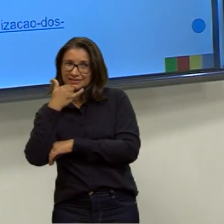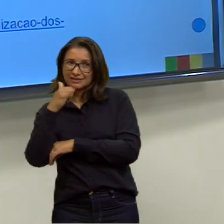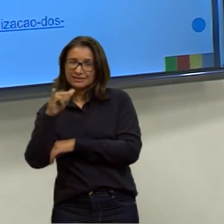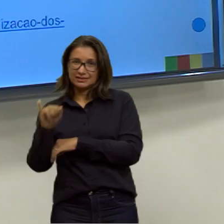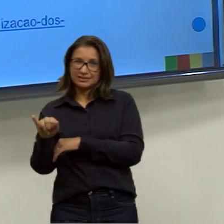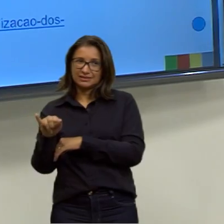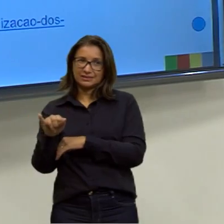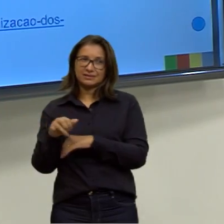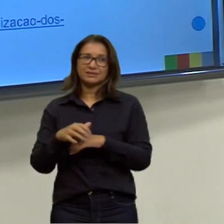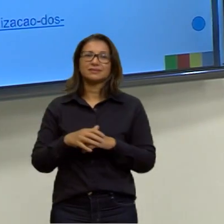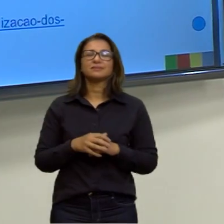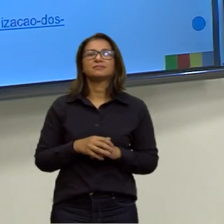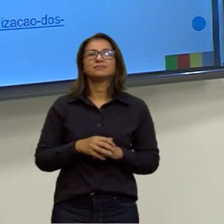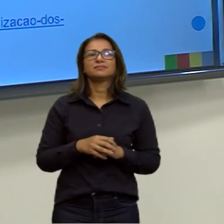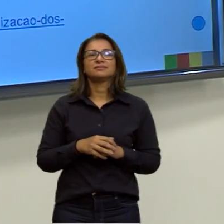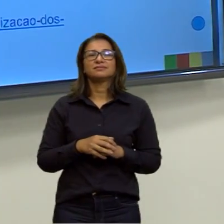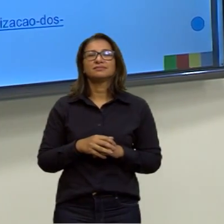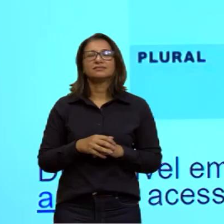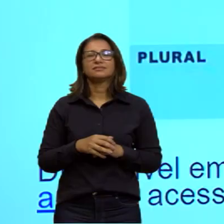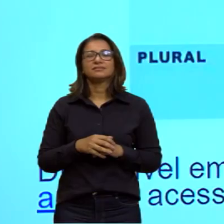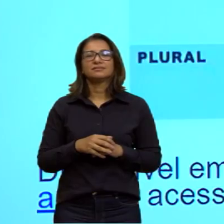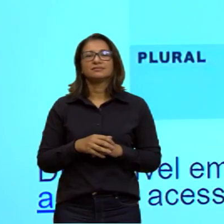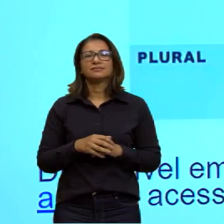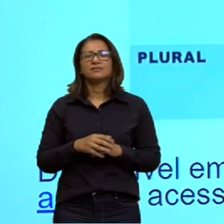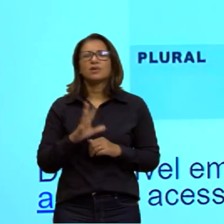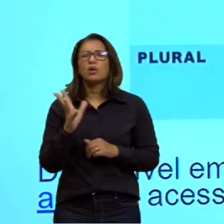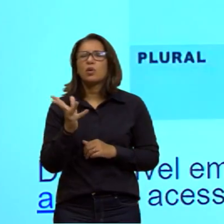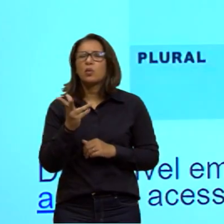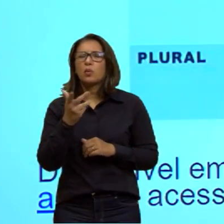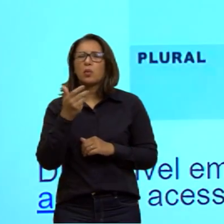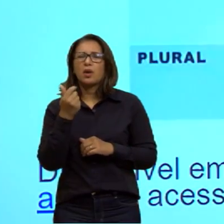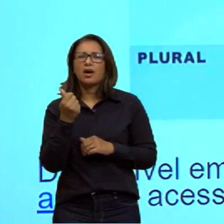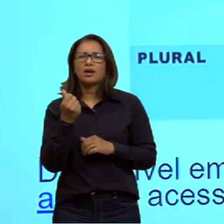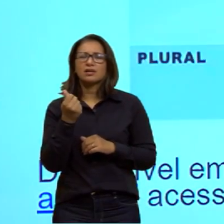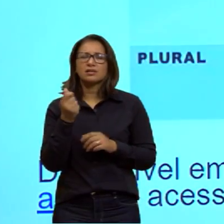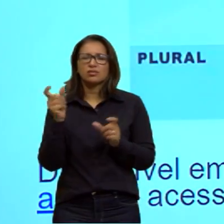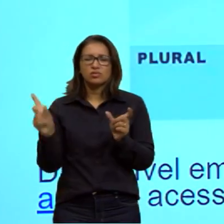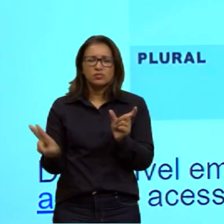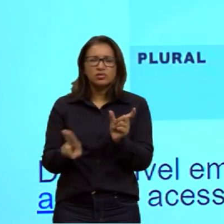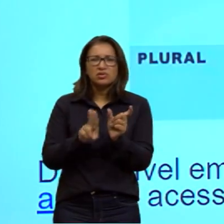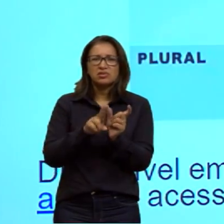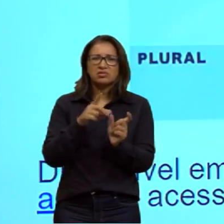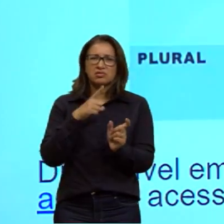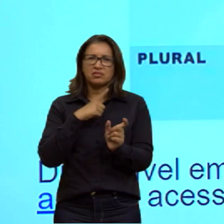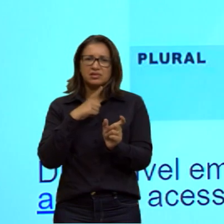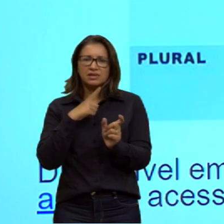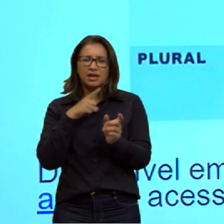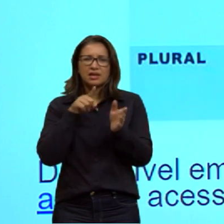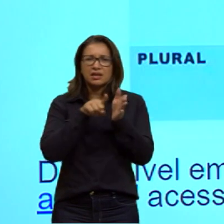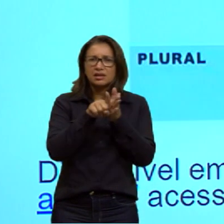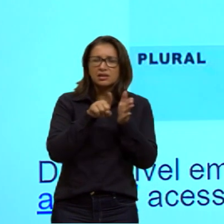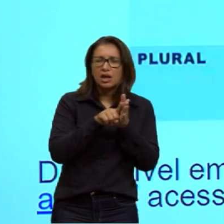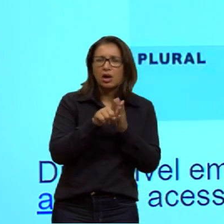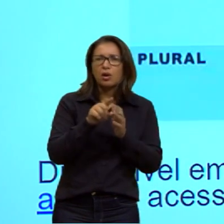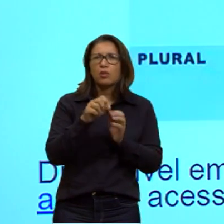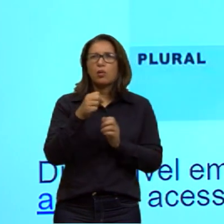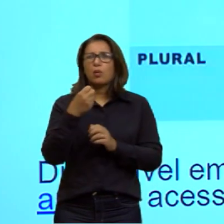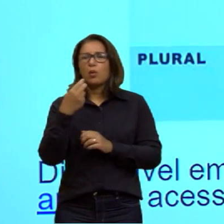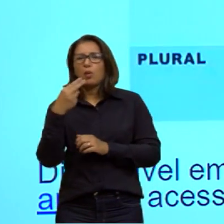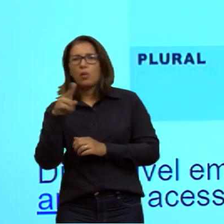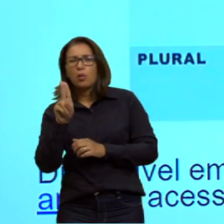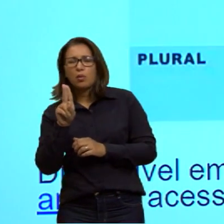perguntando para vocês quais são os substantivos ou quantos substantivos têm ou quantos substantivos